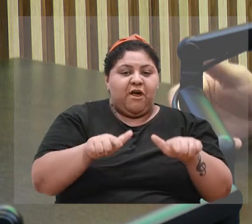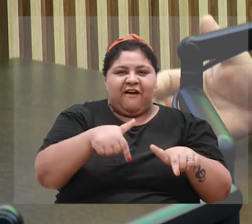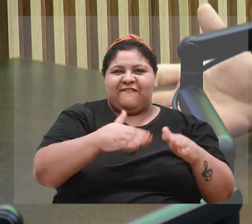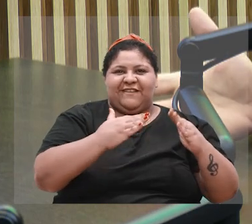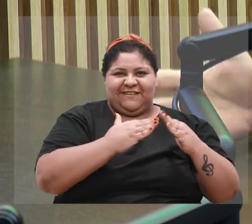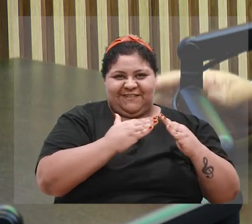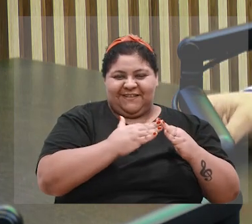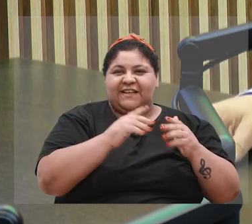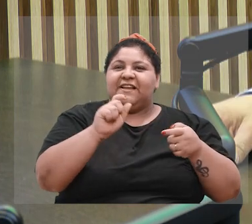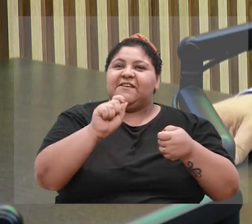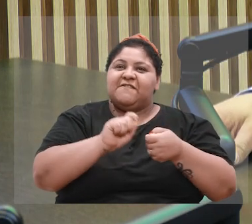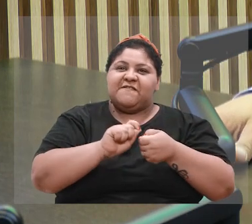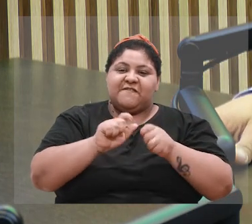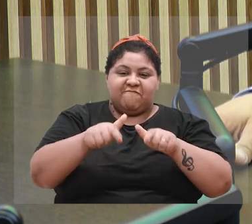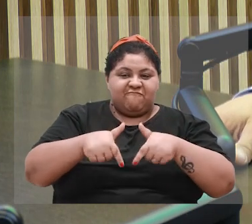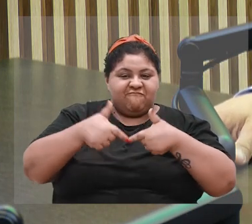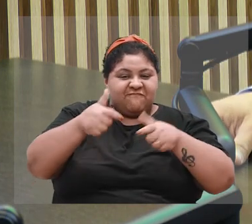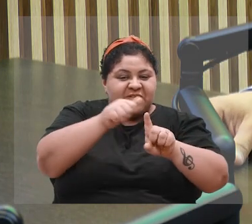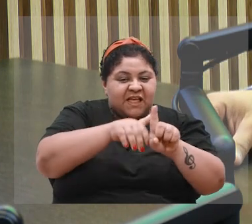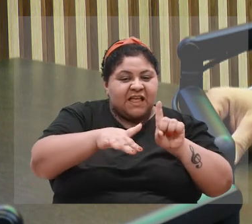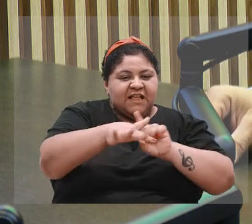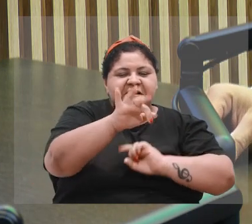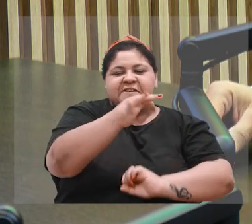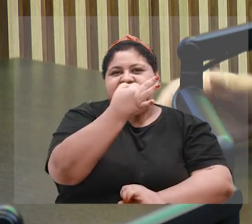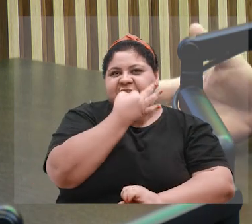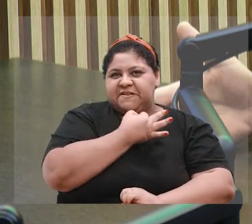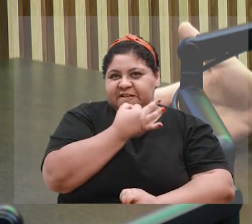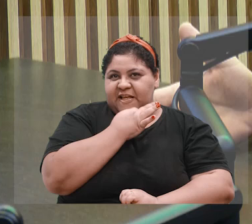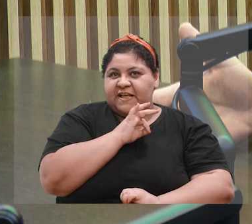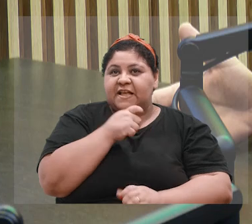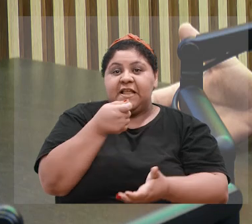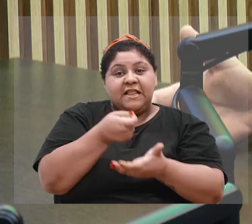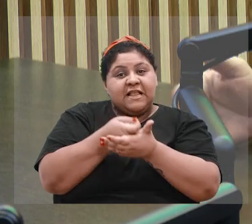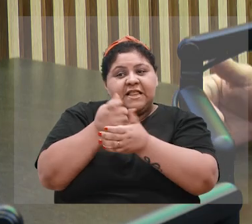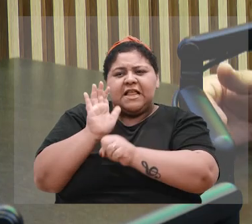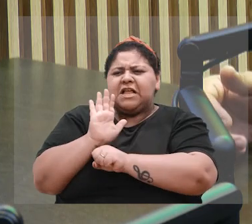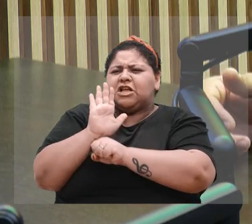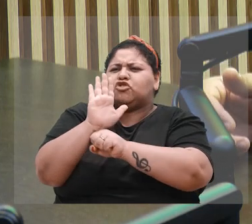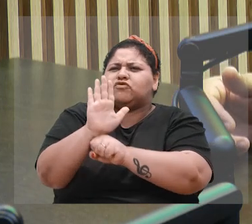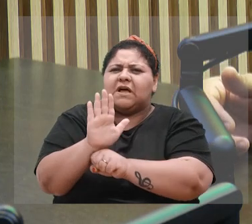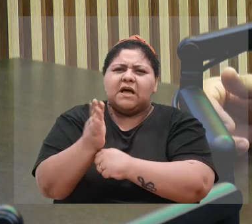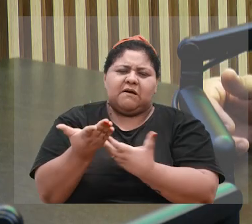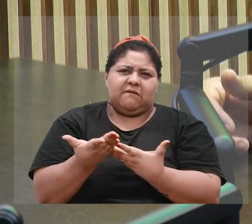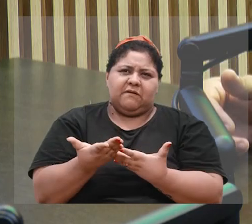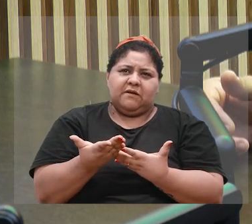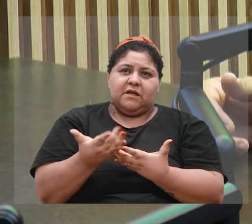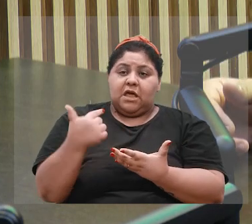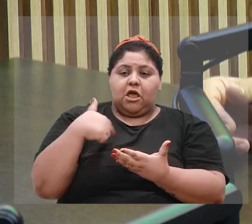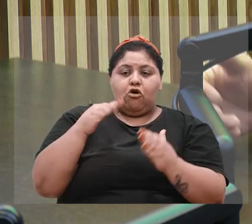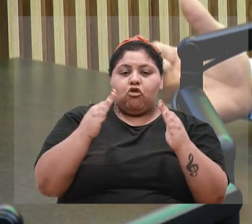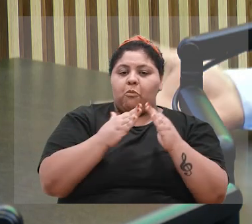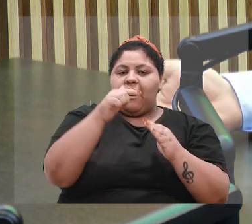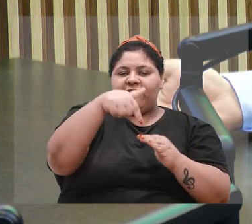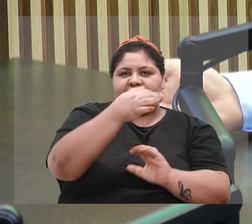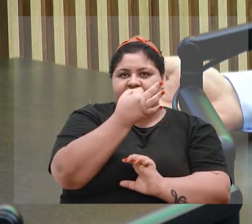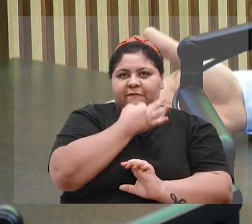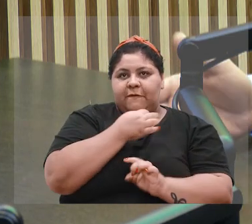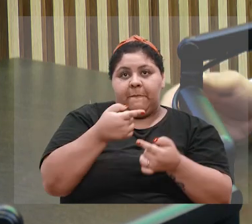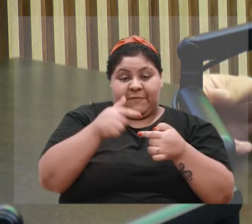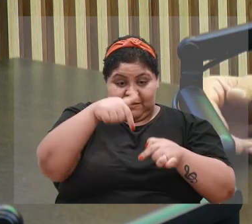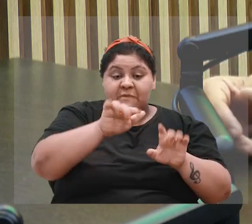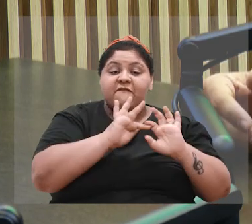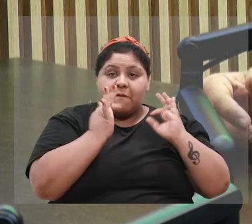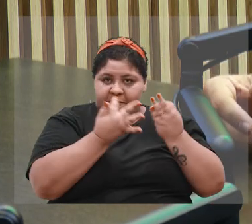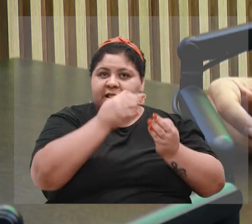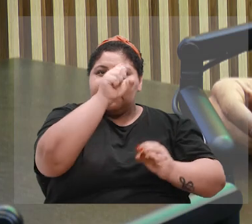fez diversas ações sociais aqui na cidade para tentar ajudar de alguma forma. Mesmo eu não morando aqui, mas a minha família morava,